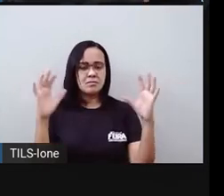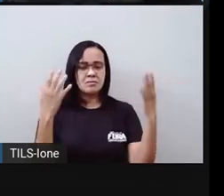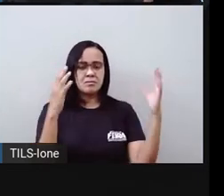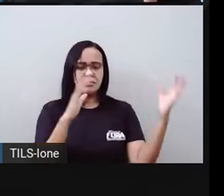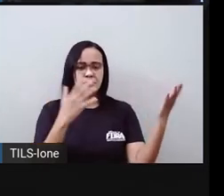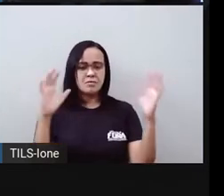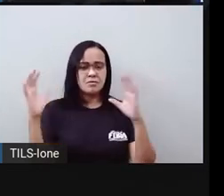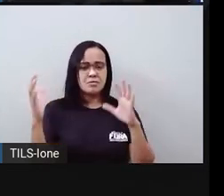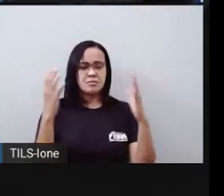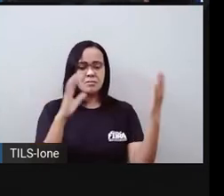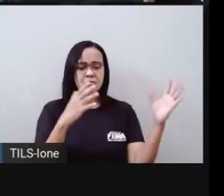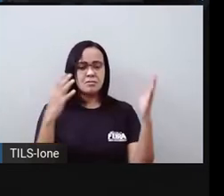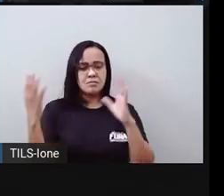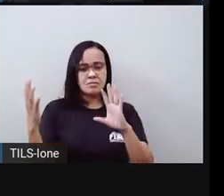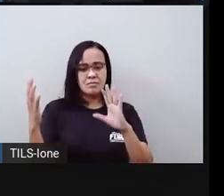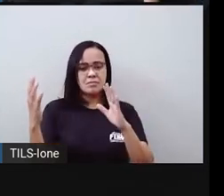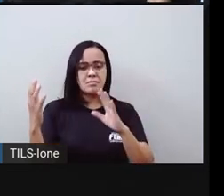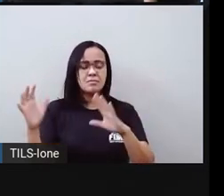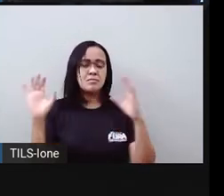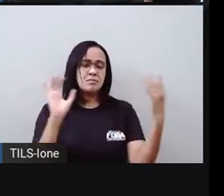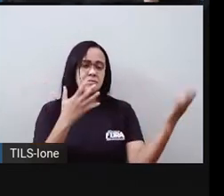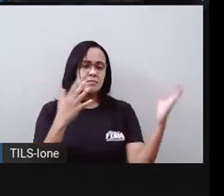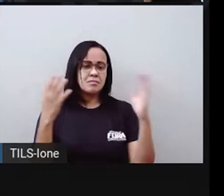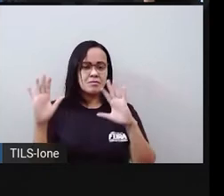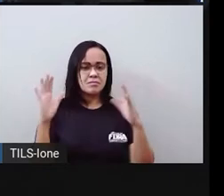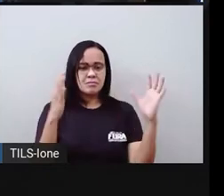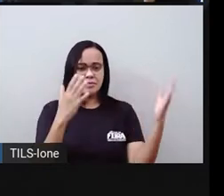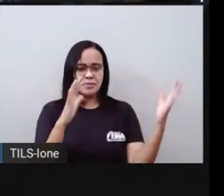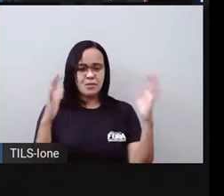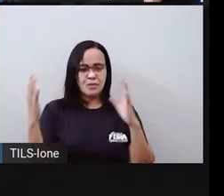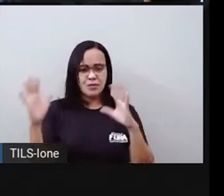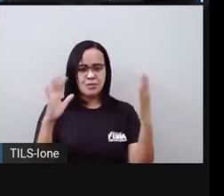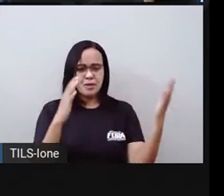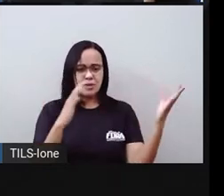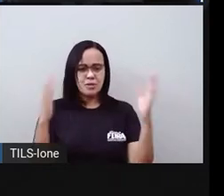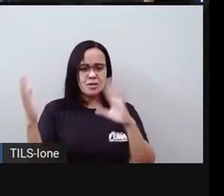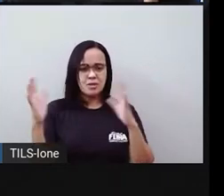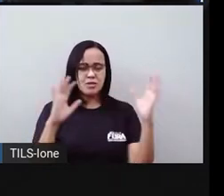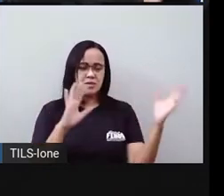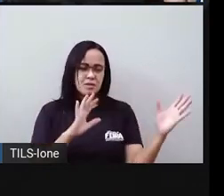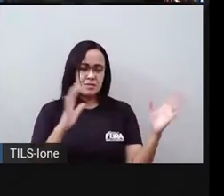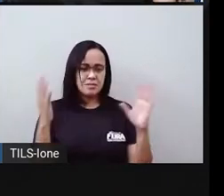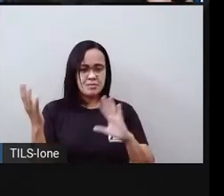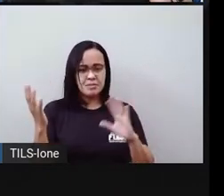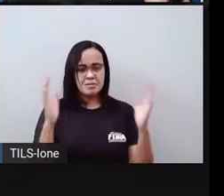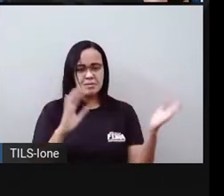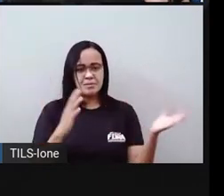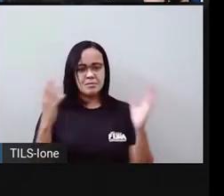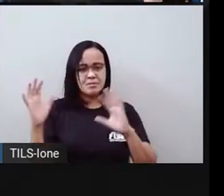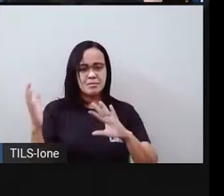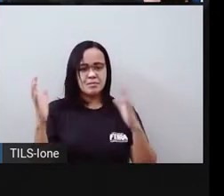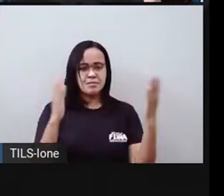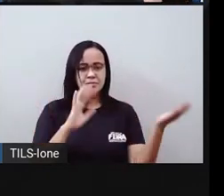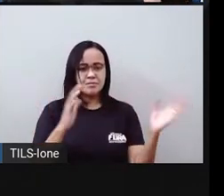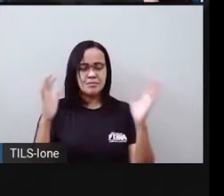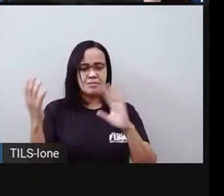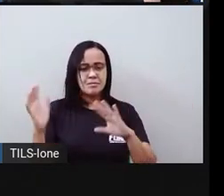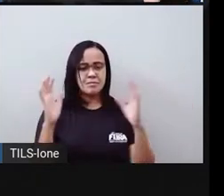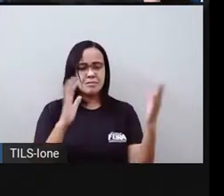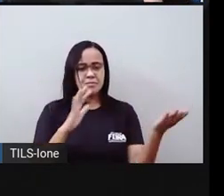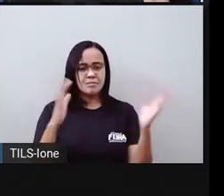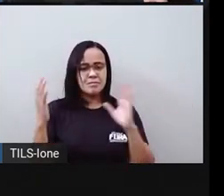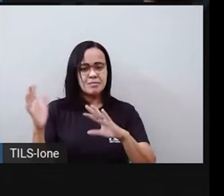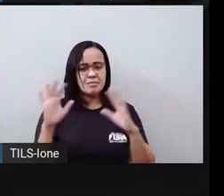cookie from the cookie jar? Who took the cookie from the cookie jar? The pinguim took the cookie from